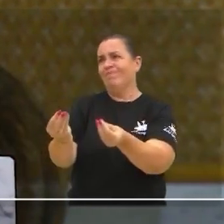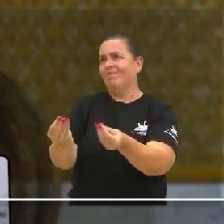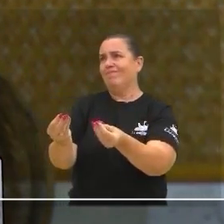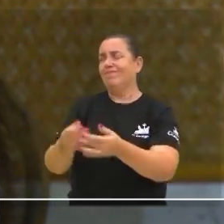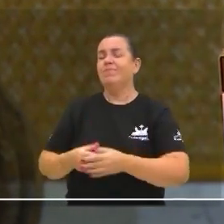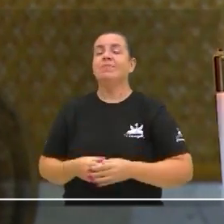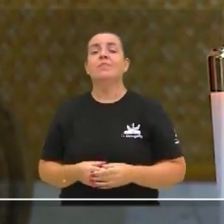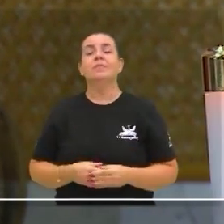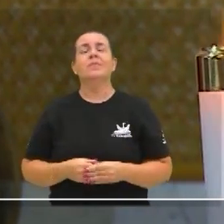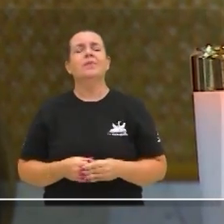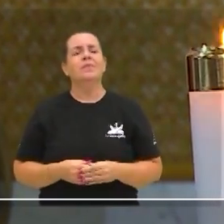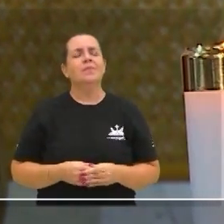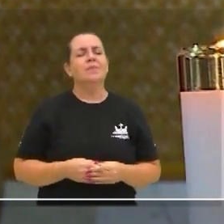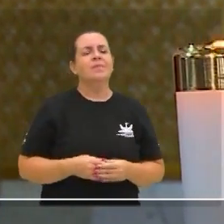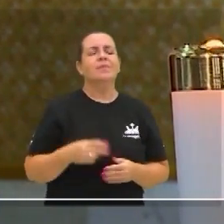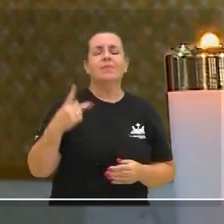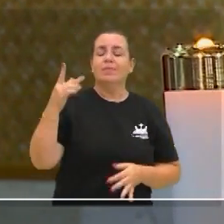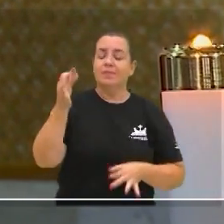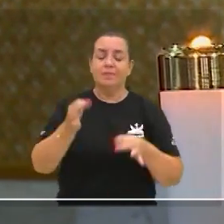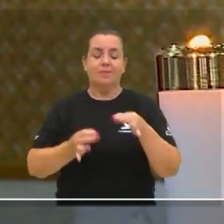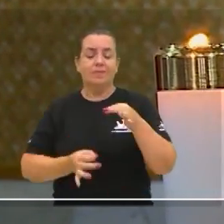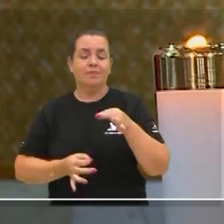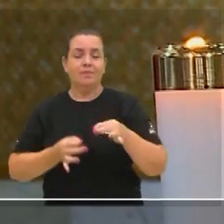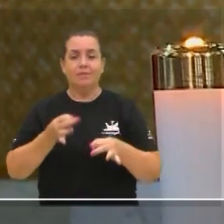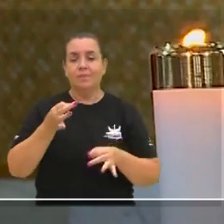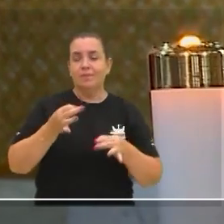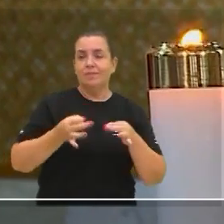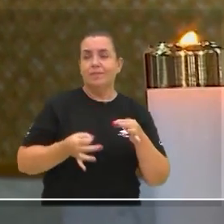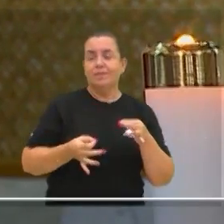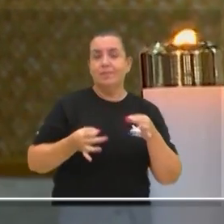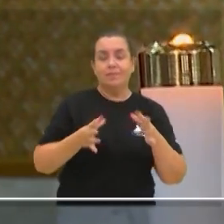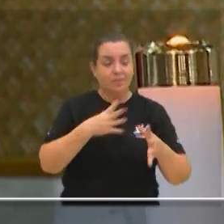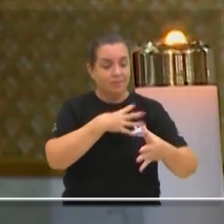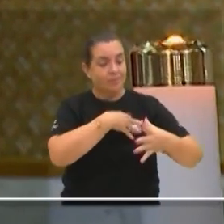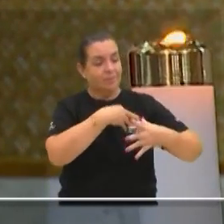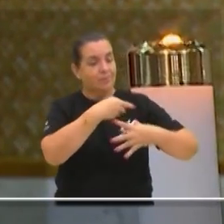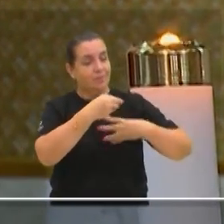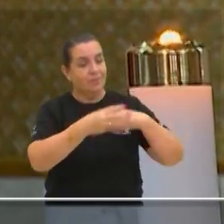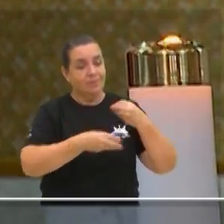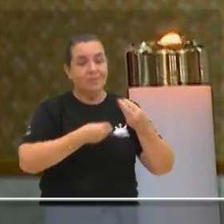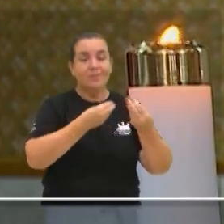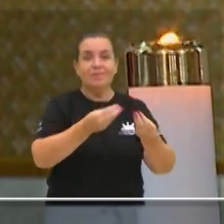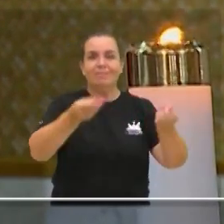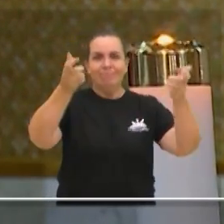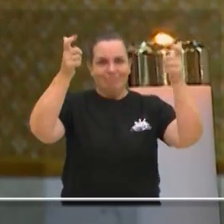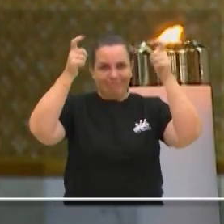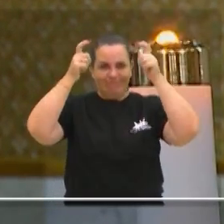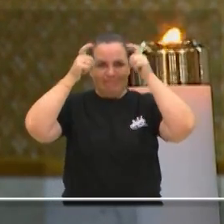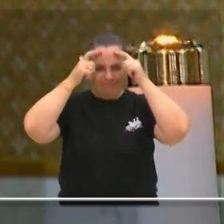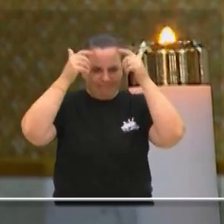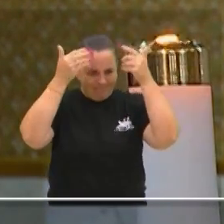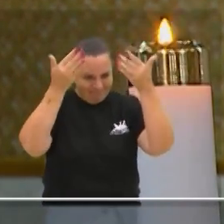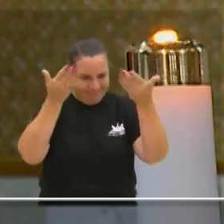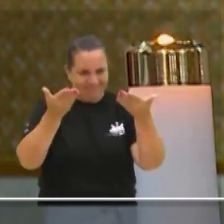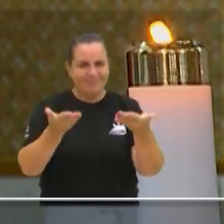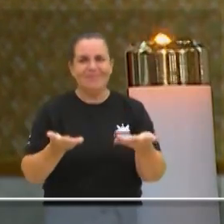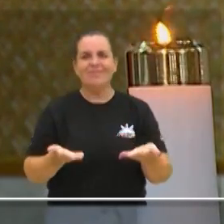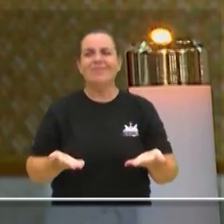Deus. Vossa justiça ao descendente da realeza.